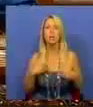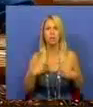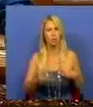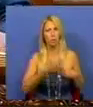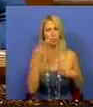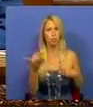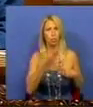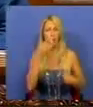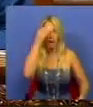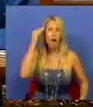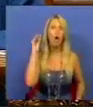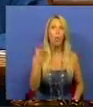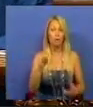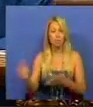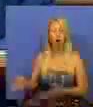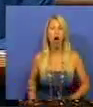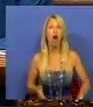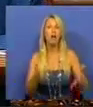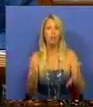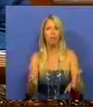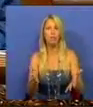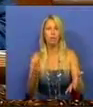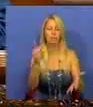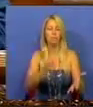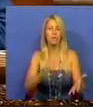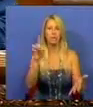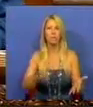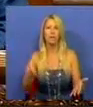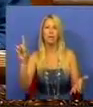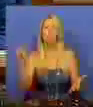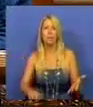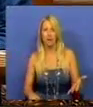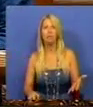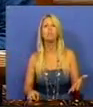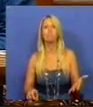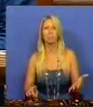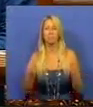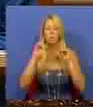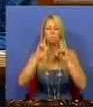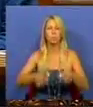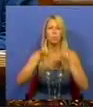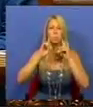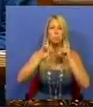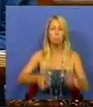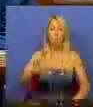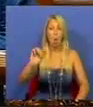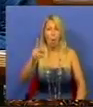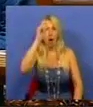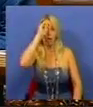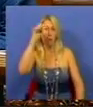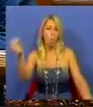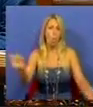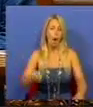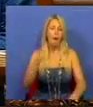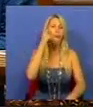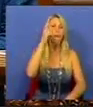suas recomendações e orientações fossem sistematicamente e sucessivamente ignoradas ou desrespeitadas pelos